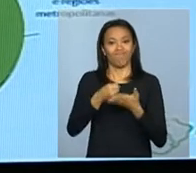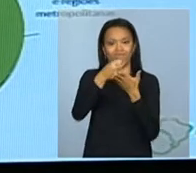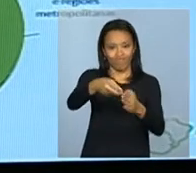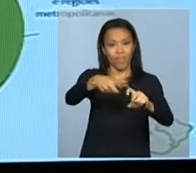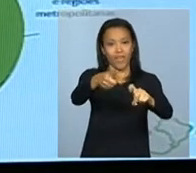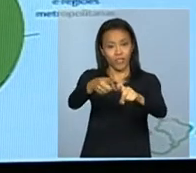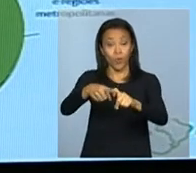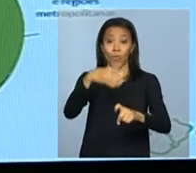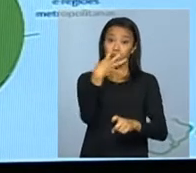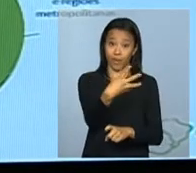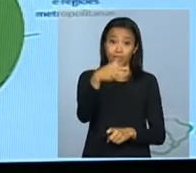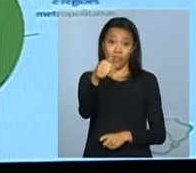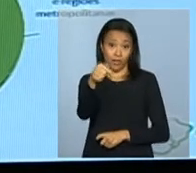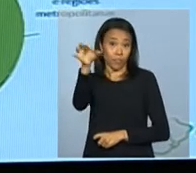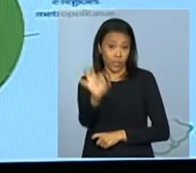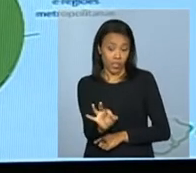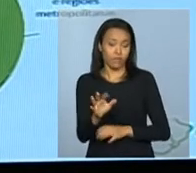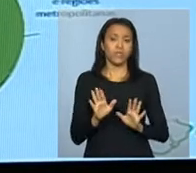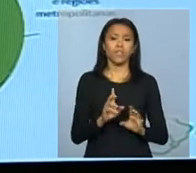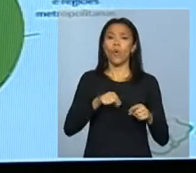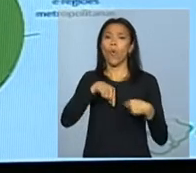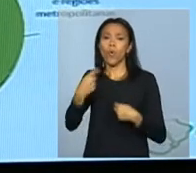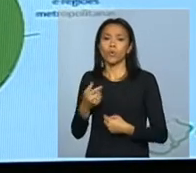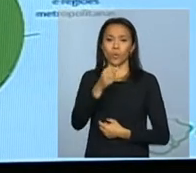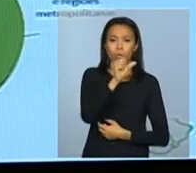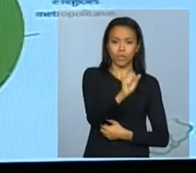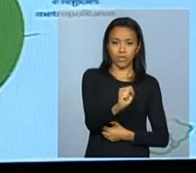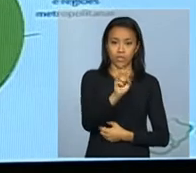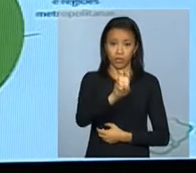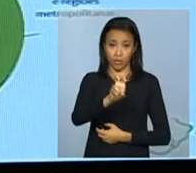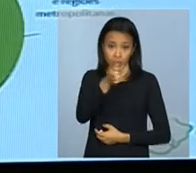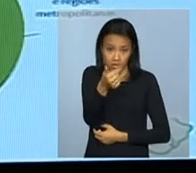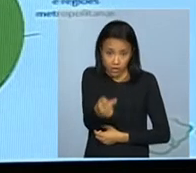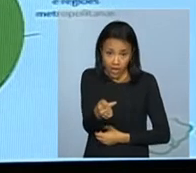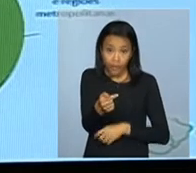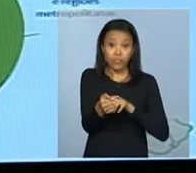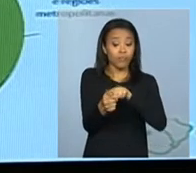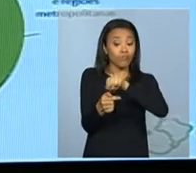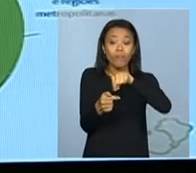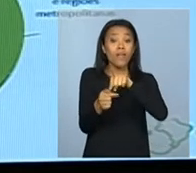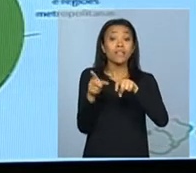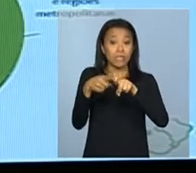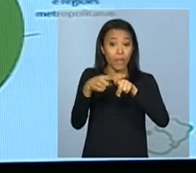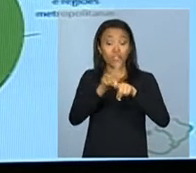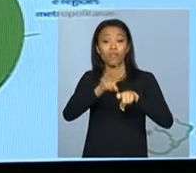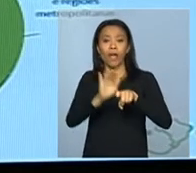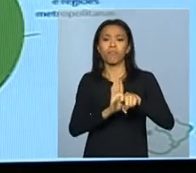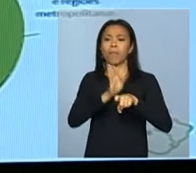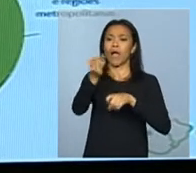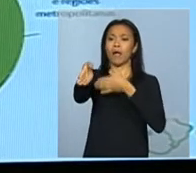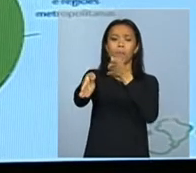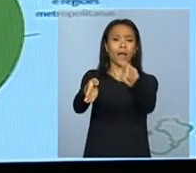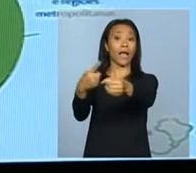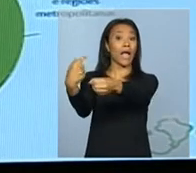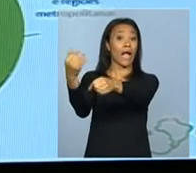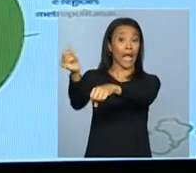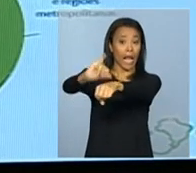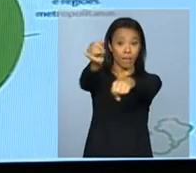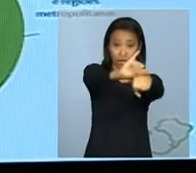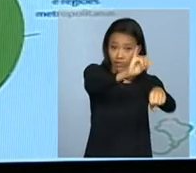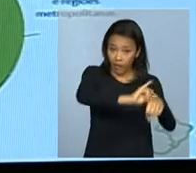47 por cento e 857 médico João para periferias de capitais e regiões metropolitanas